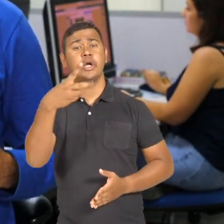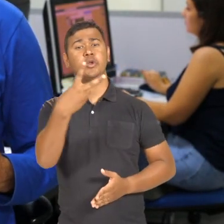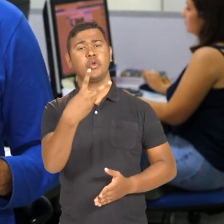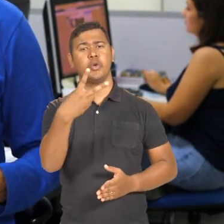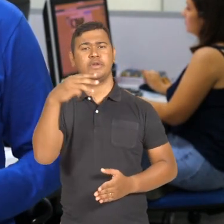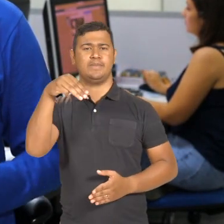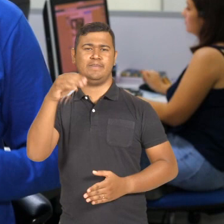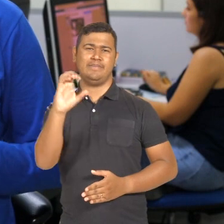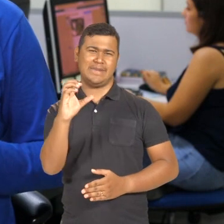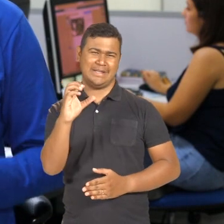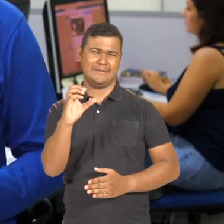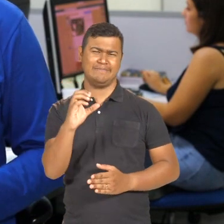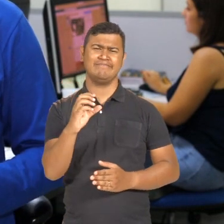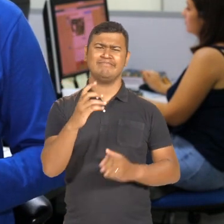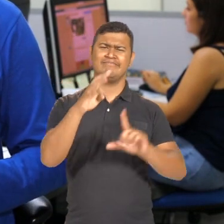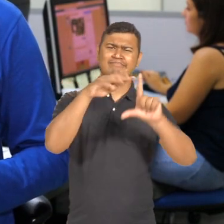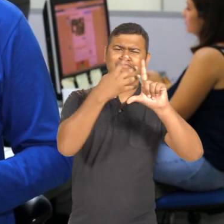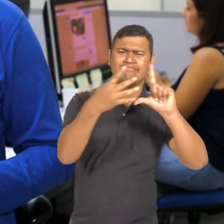Confira todas as datas no